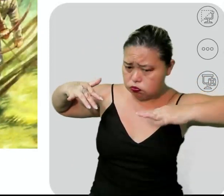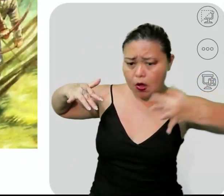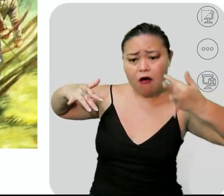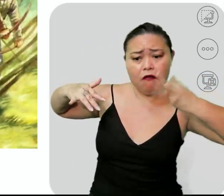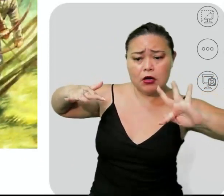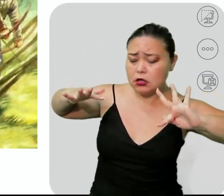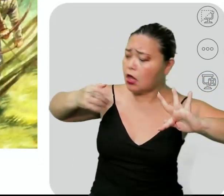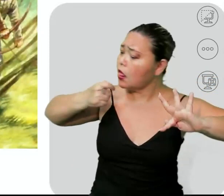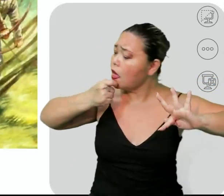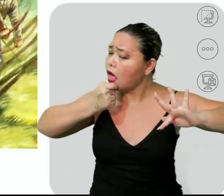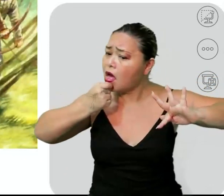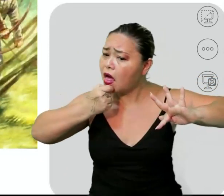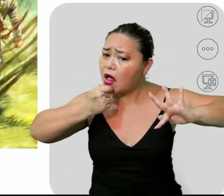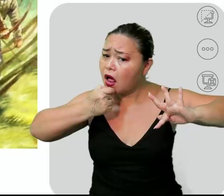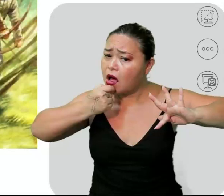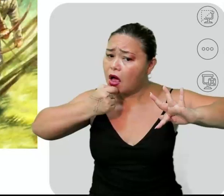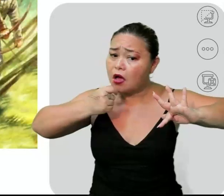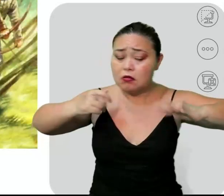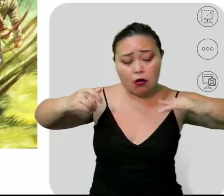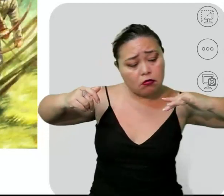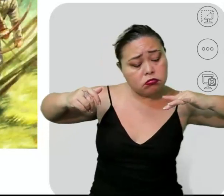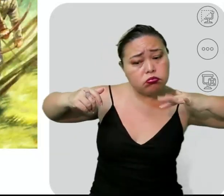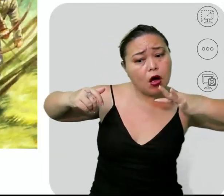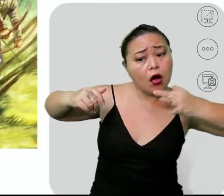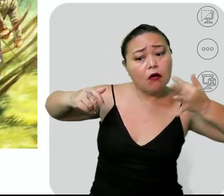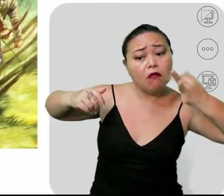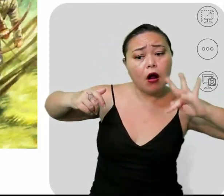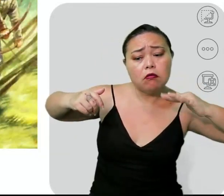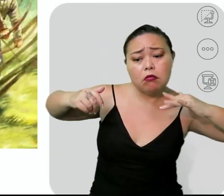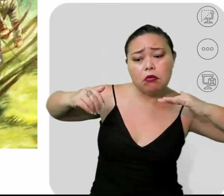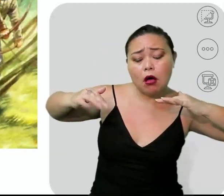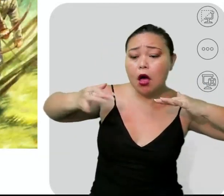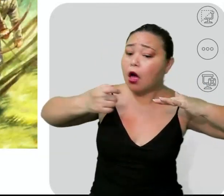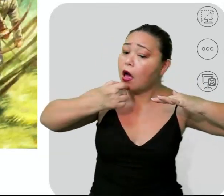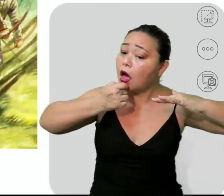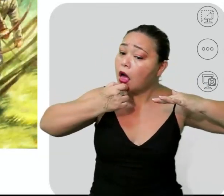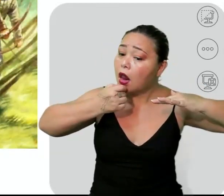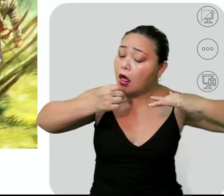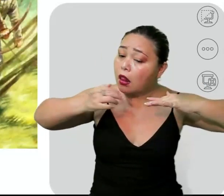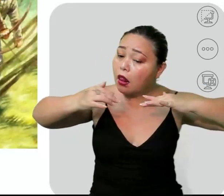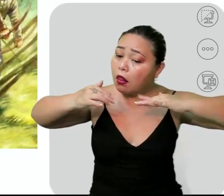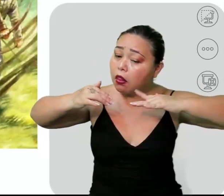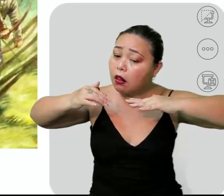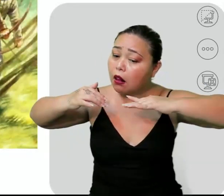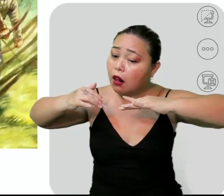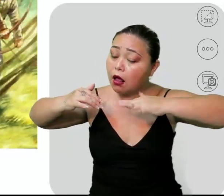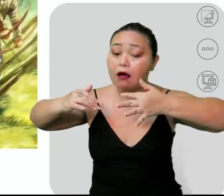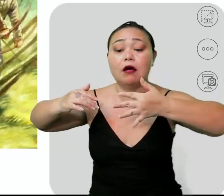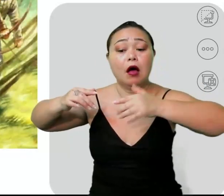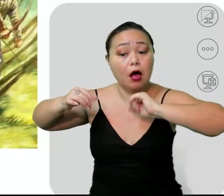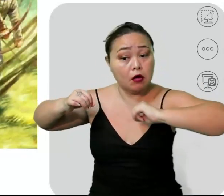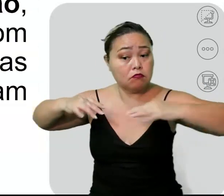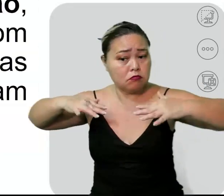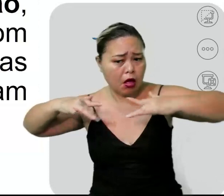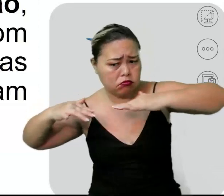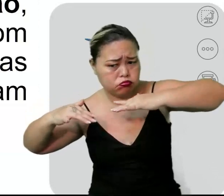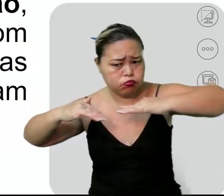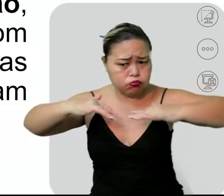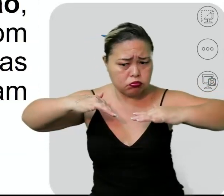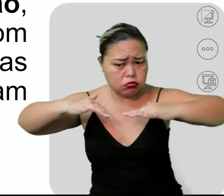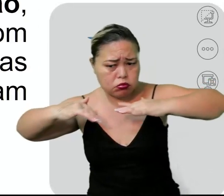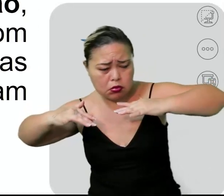expulsar os ingleses de praticamente todo o território da França. E aqui vai ser disputa,